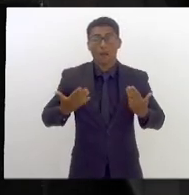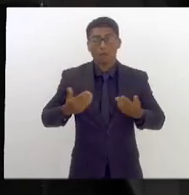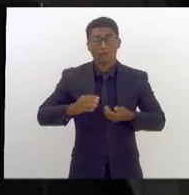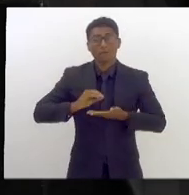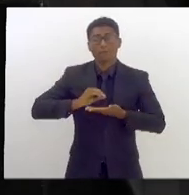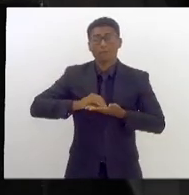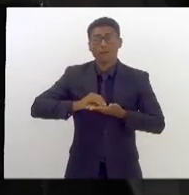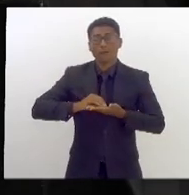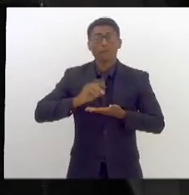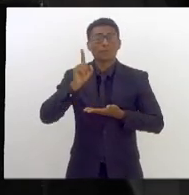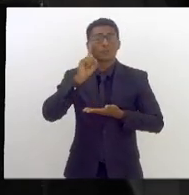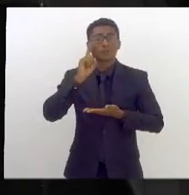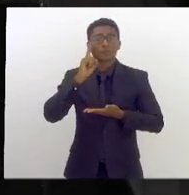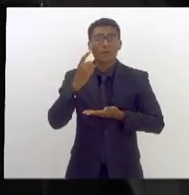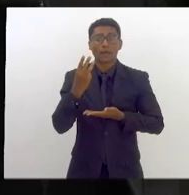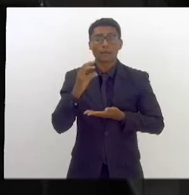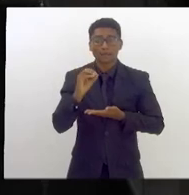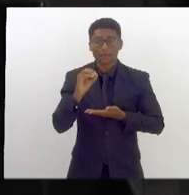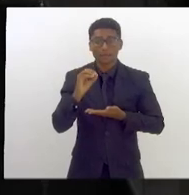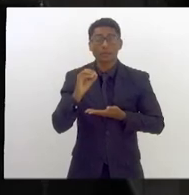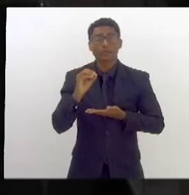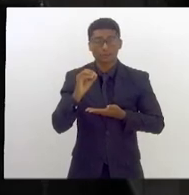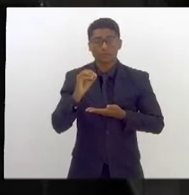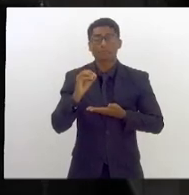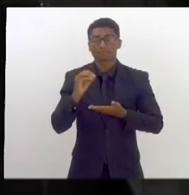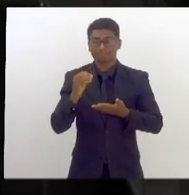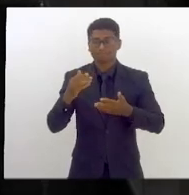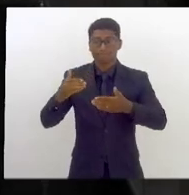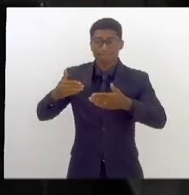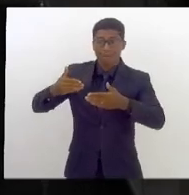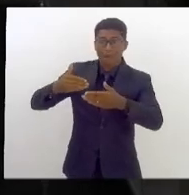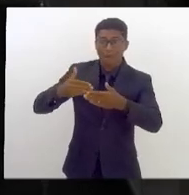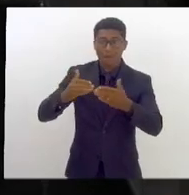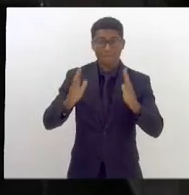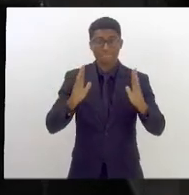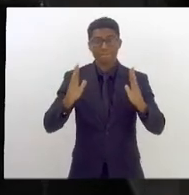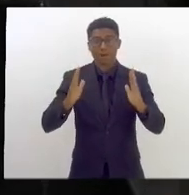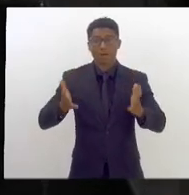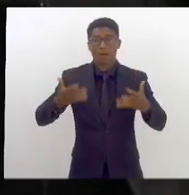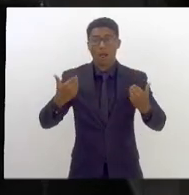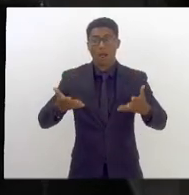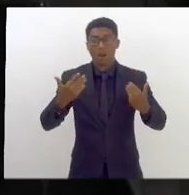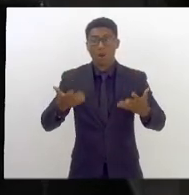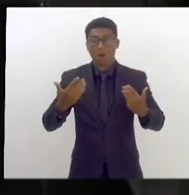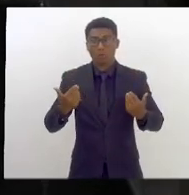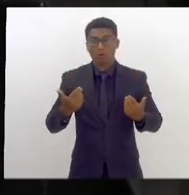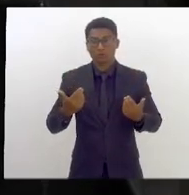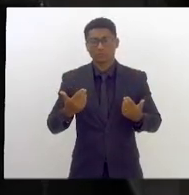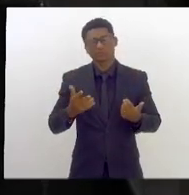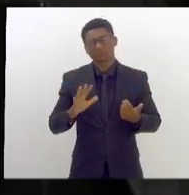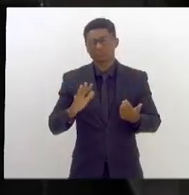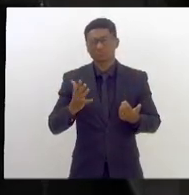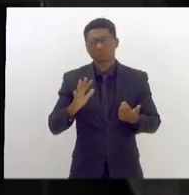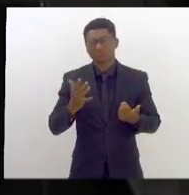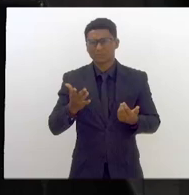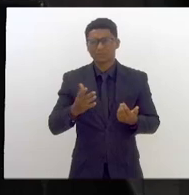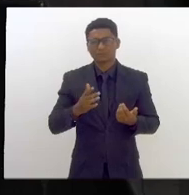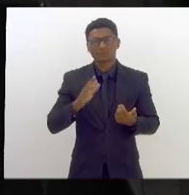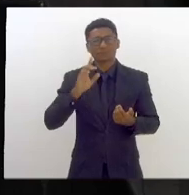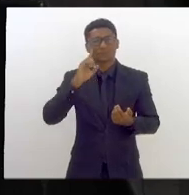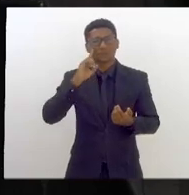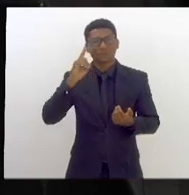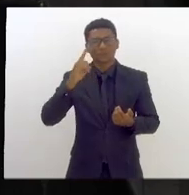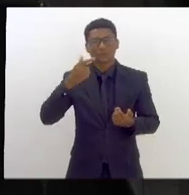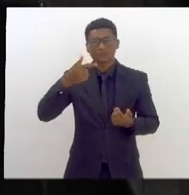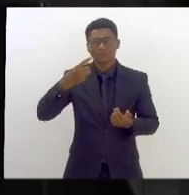dias para que ele chegue verão vai começar 30 dias arredondando o verão vai começar em 23